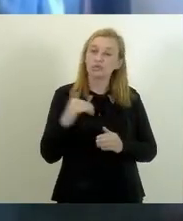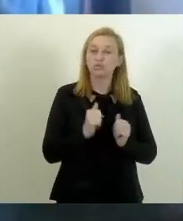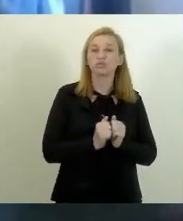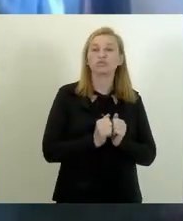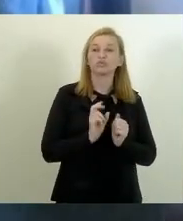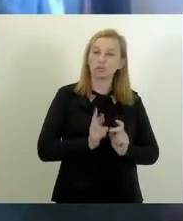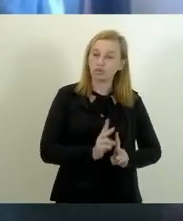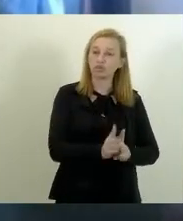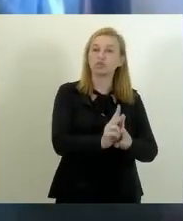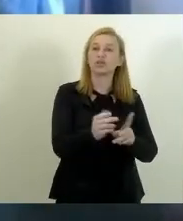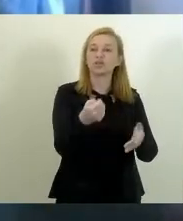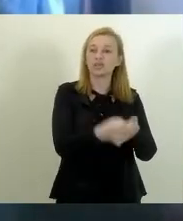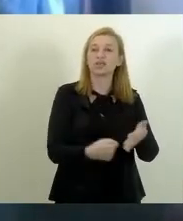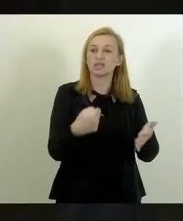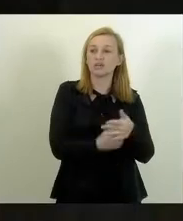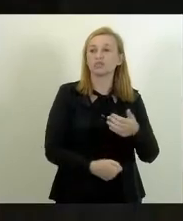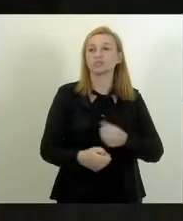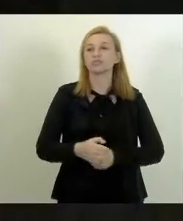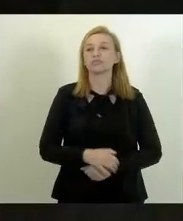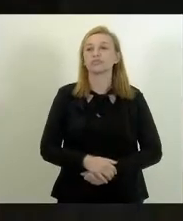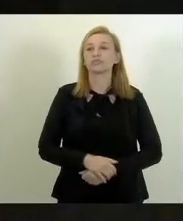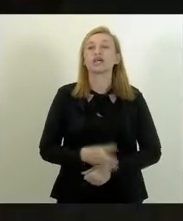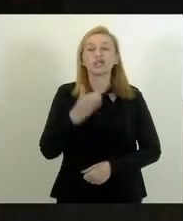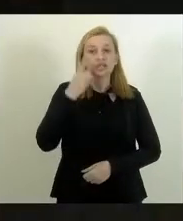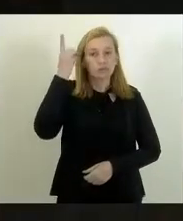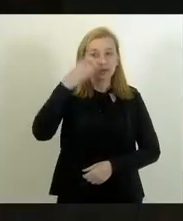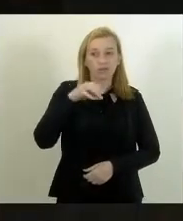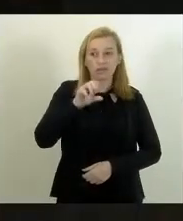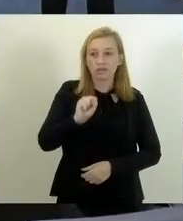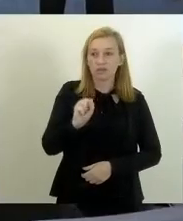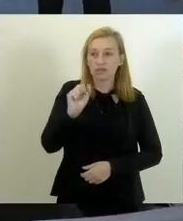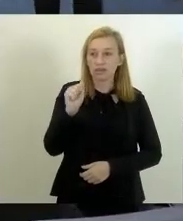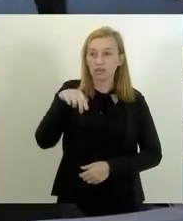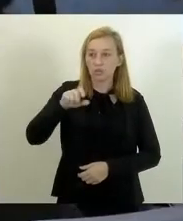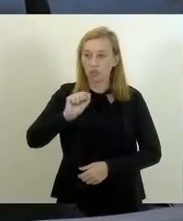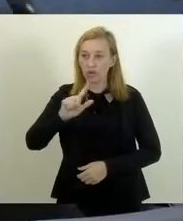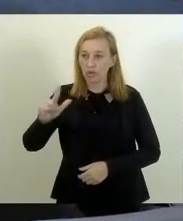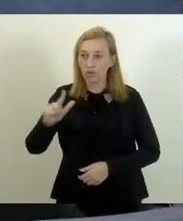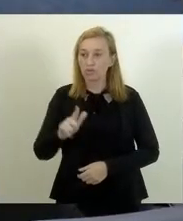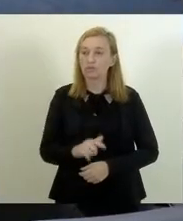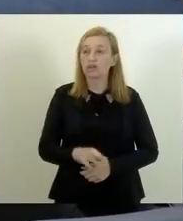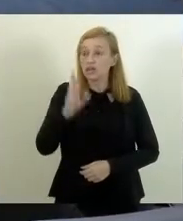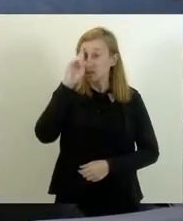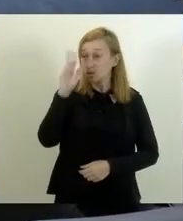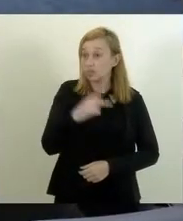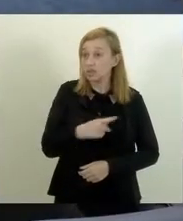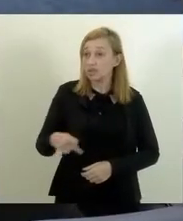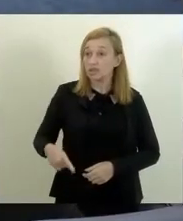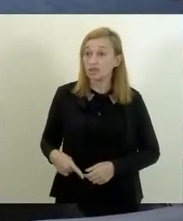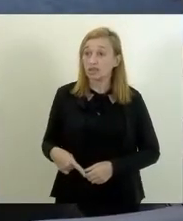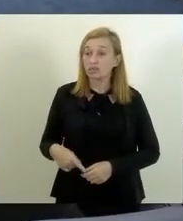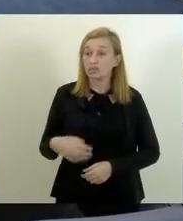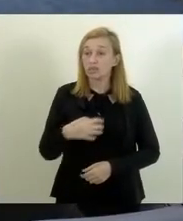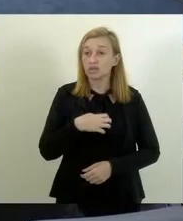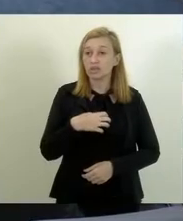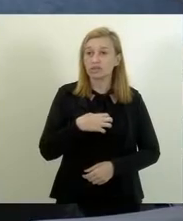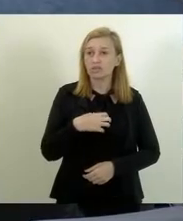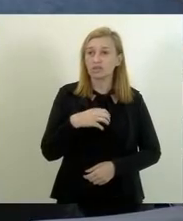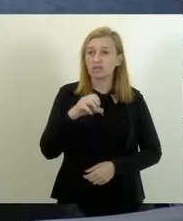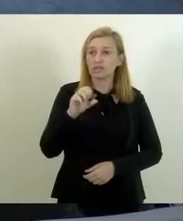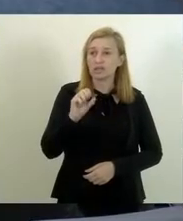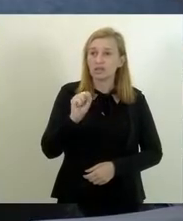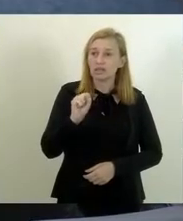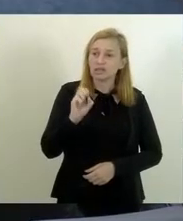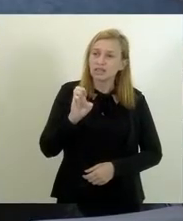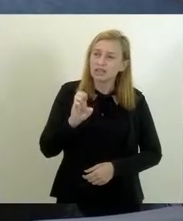continuar nessa luta. Deputado Samuel, por favor. Presidente, estou me sentindo aqui como um seminarista.